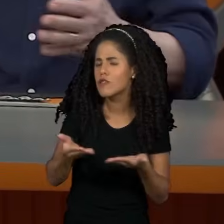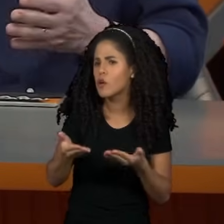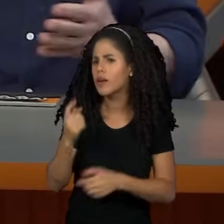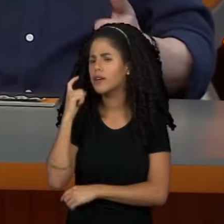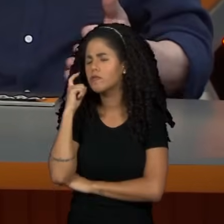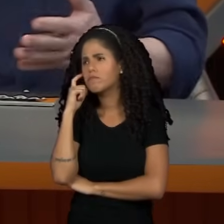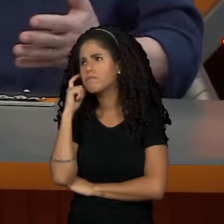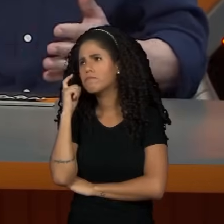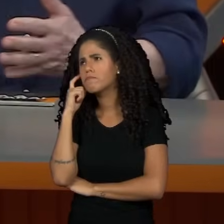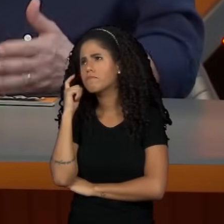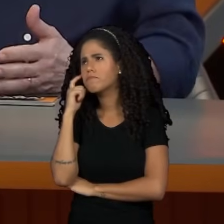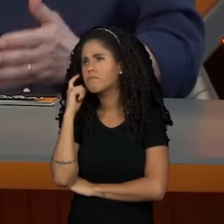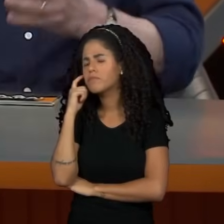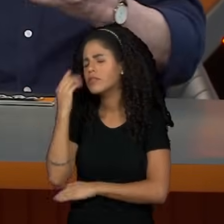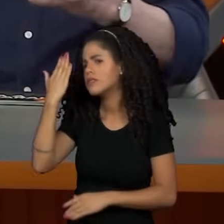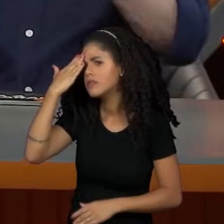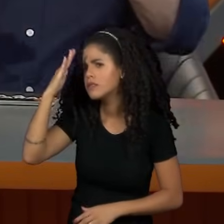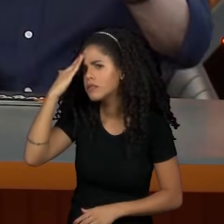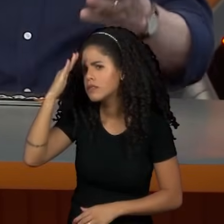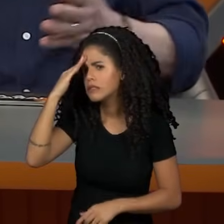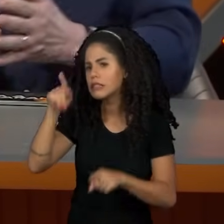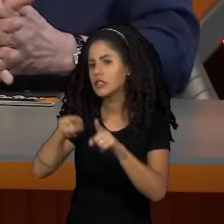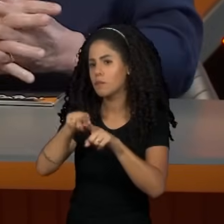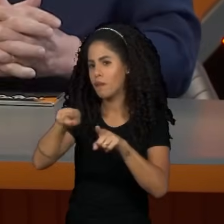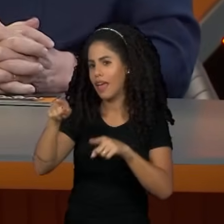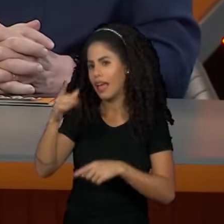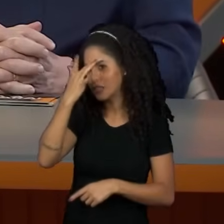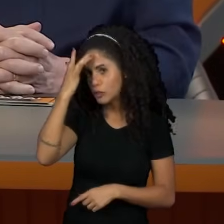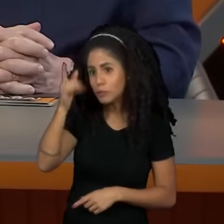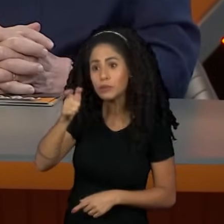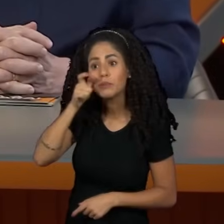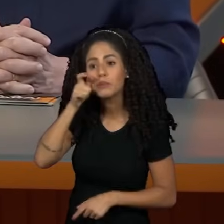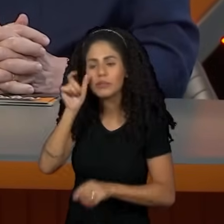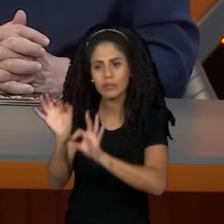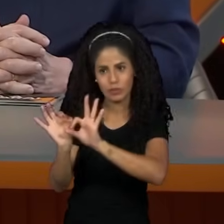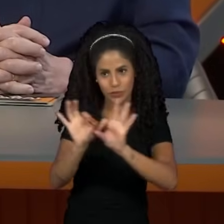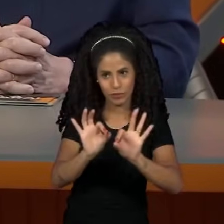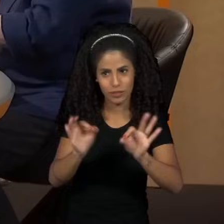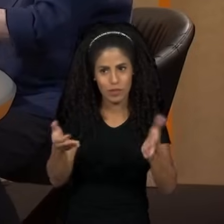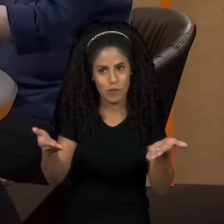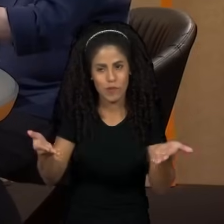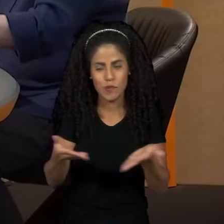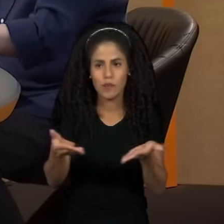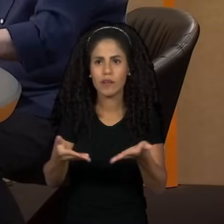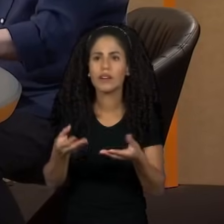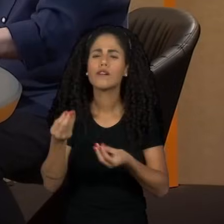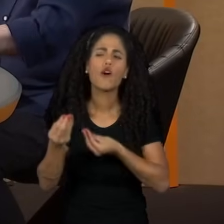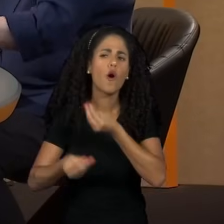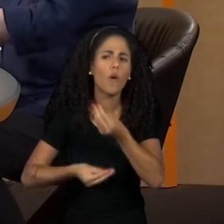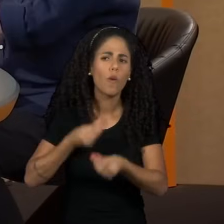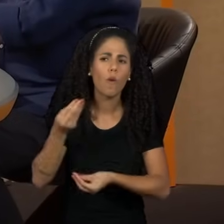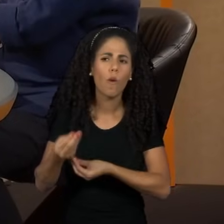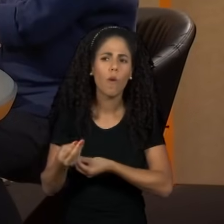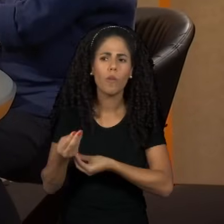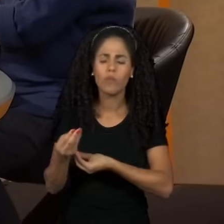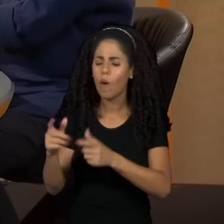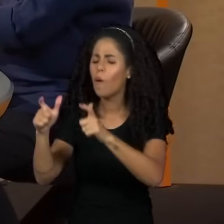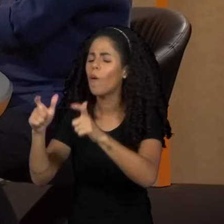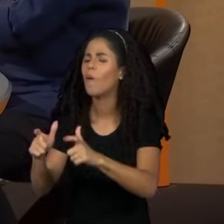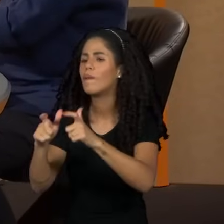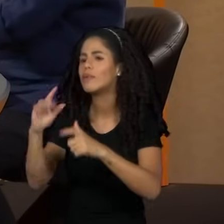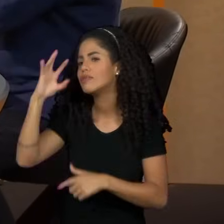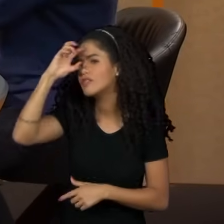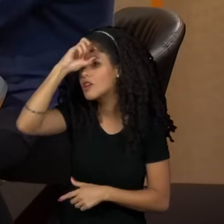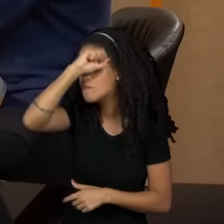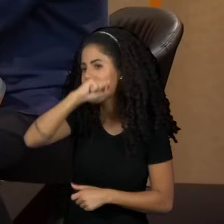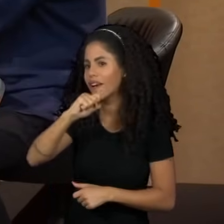faz pensar, entender, e provavelmente também todos os que estão nos assistindo, que a melhor escola para